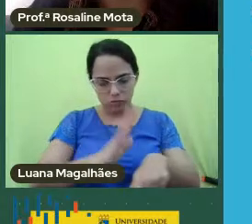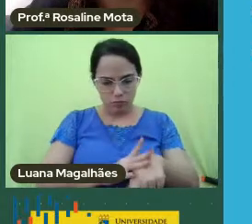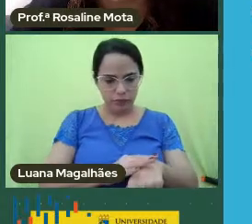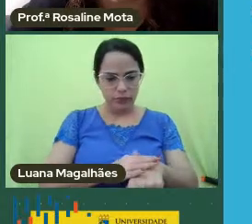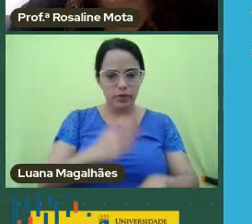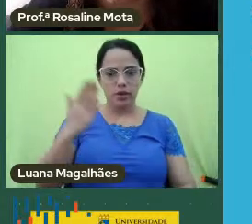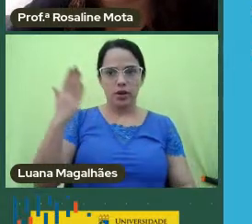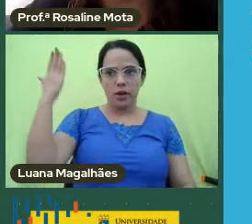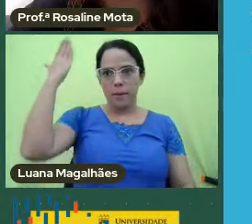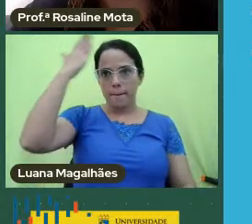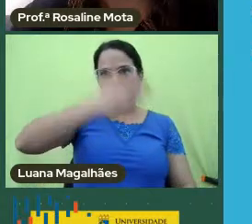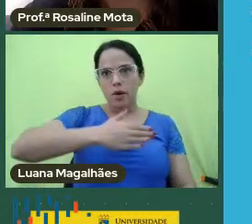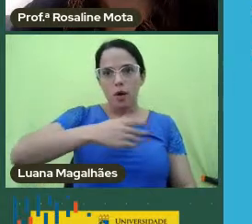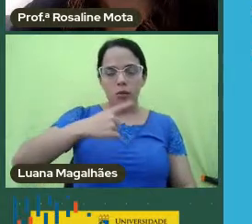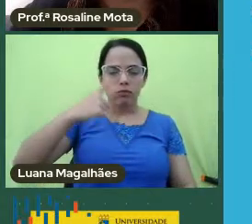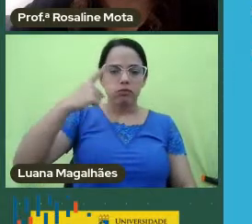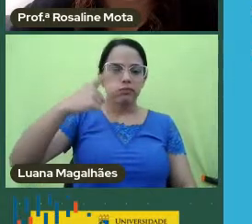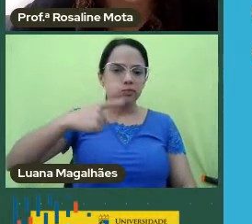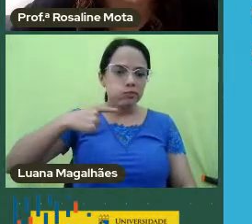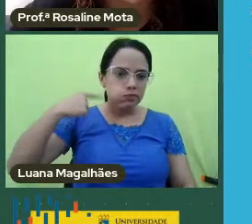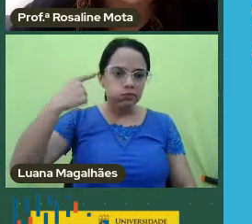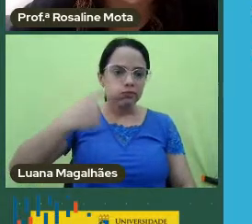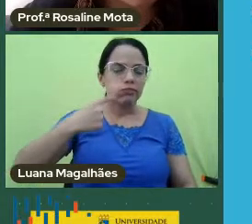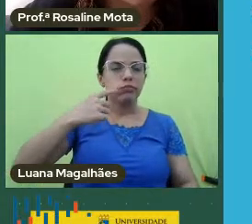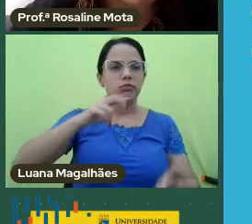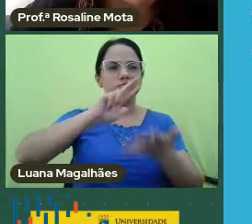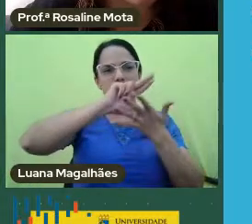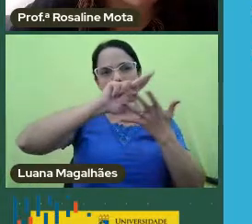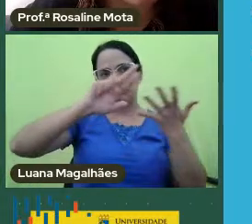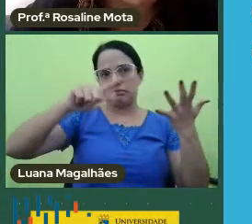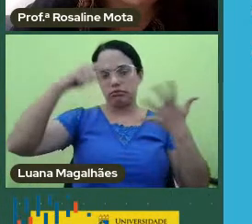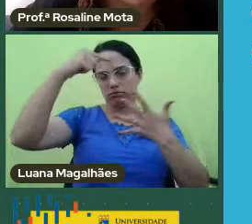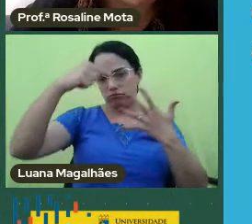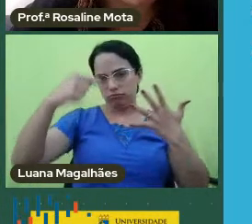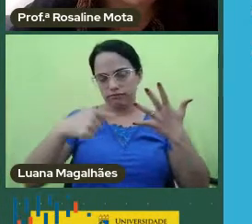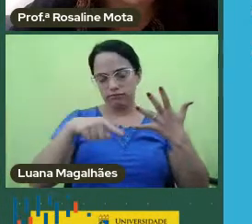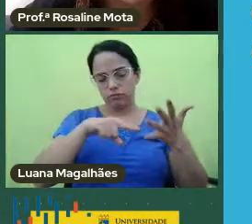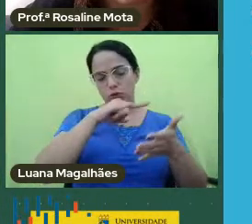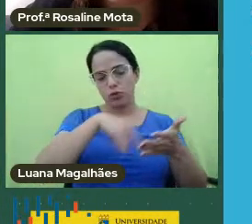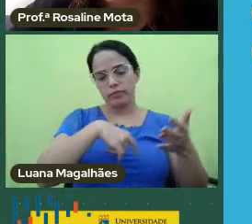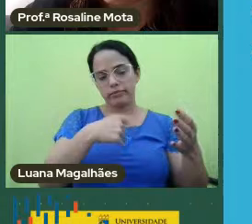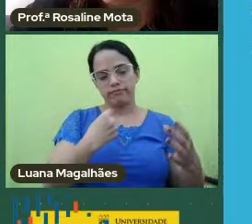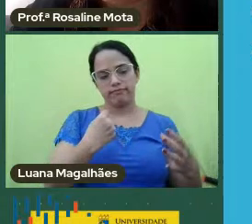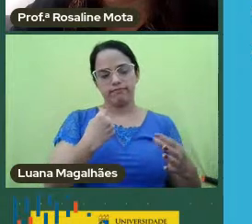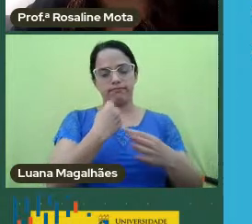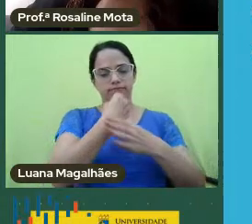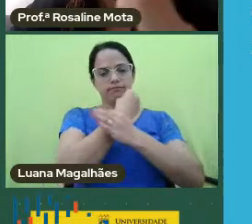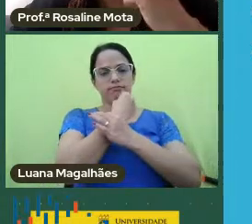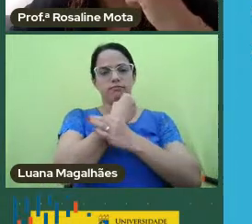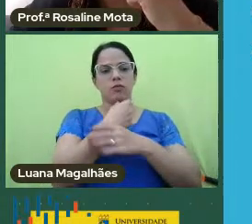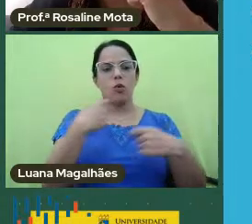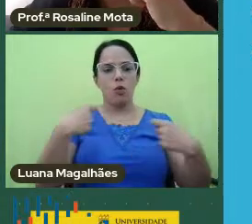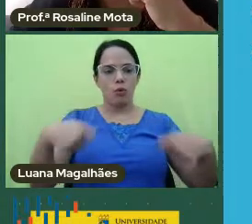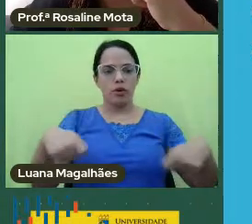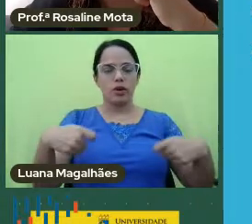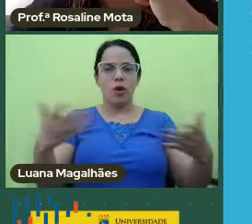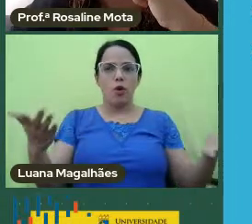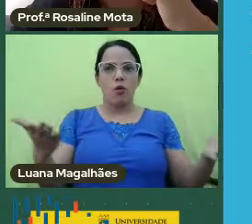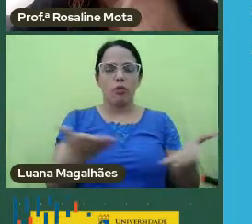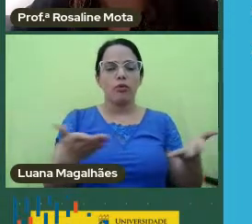prova jurídica. E hoje, cada vez mais, por quê? Porque a gente tem aí